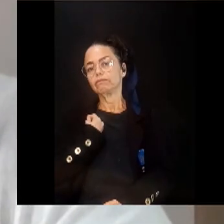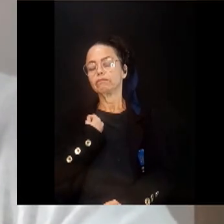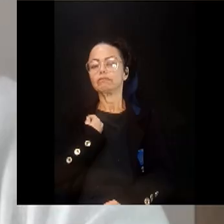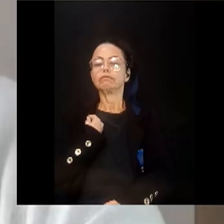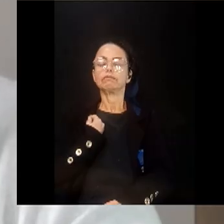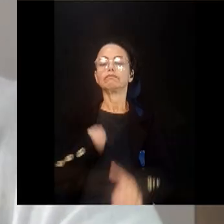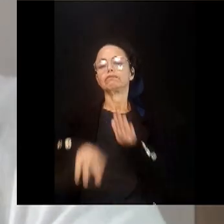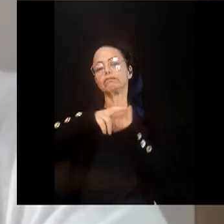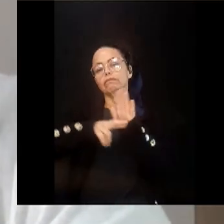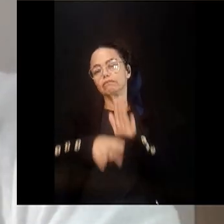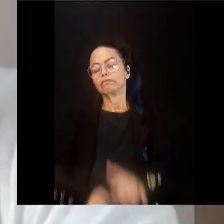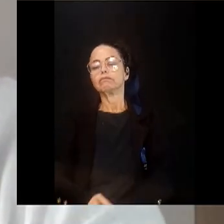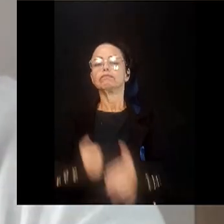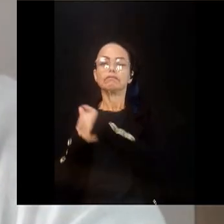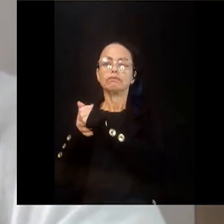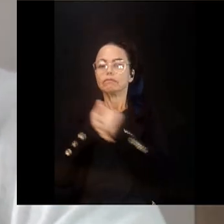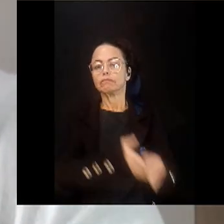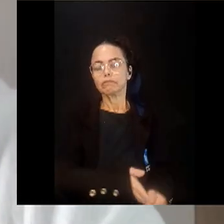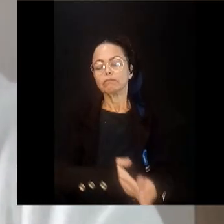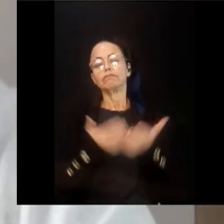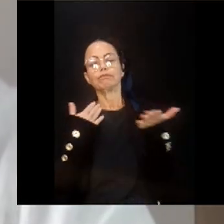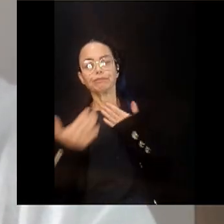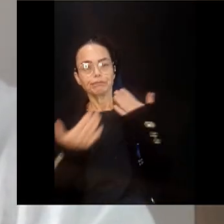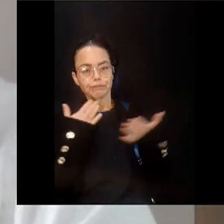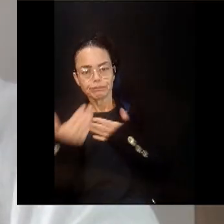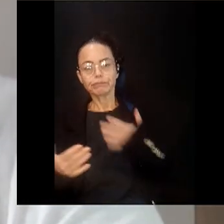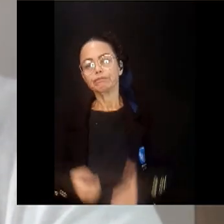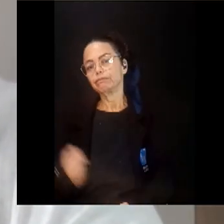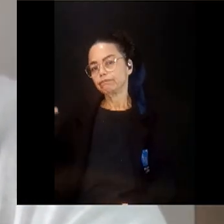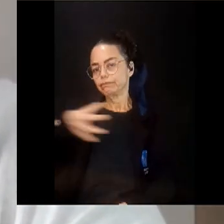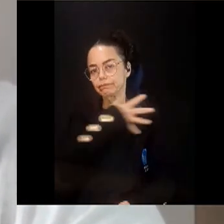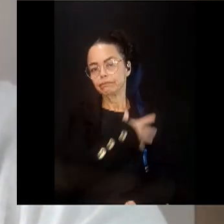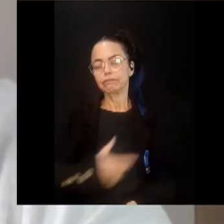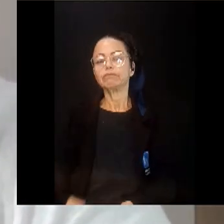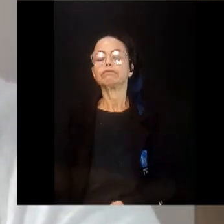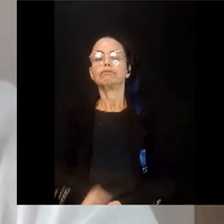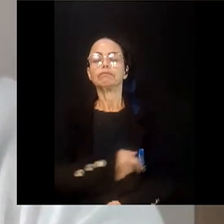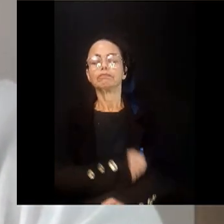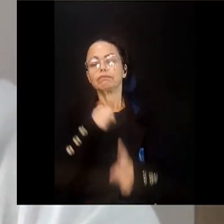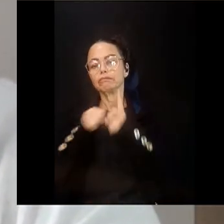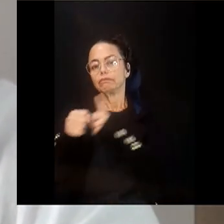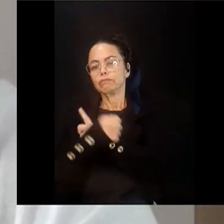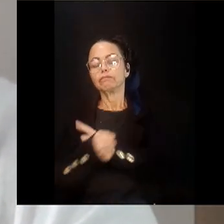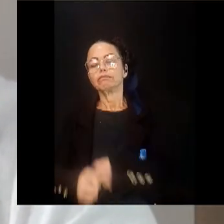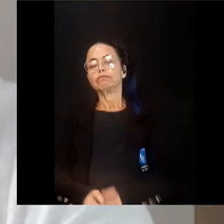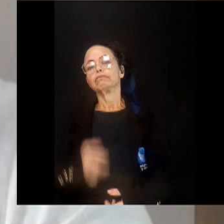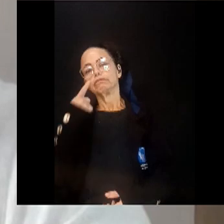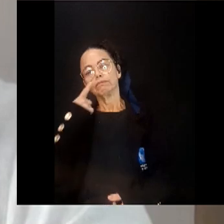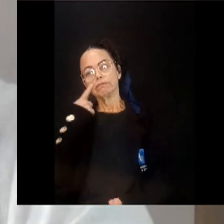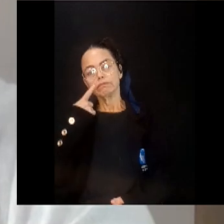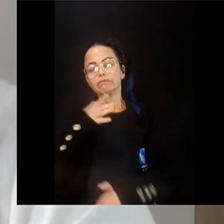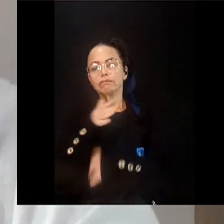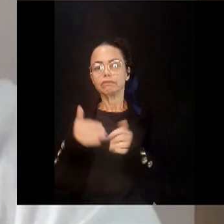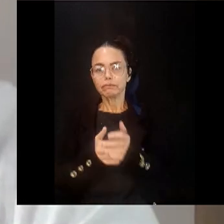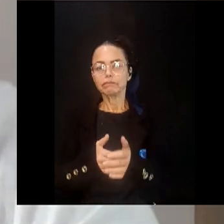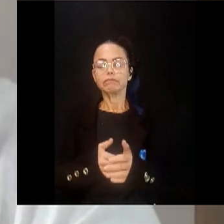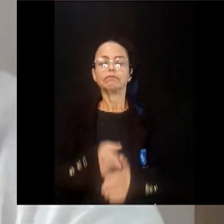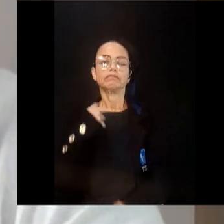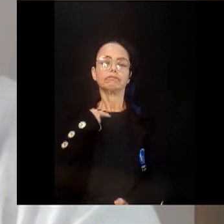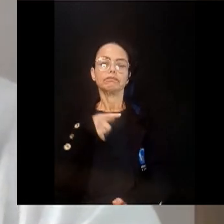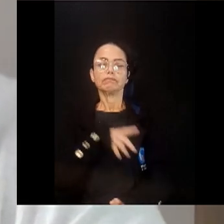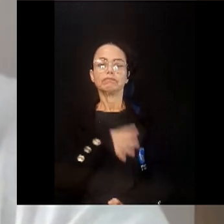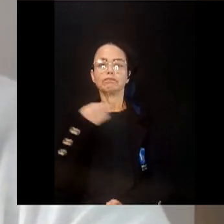para acompanhar e dialogar com as novas formas de sociedade, né? Então, se a gente olhar para todos esses recortes, como a gente trouxe esses